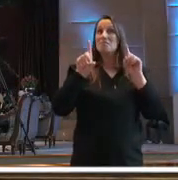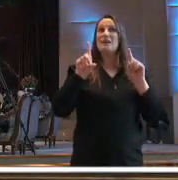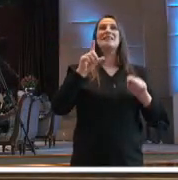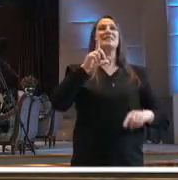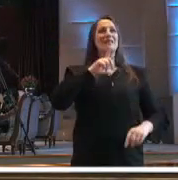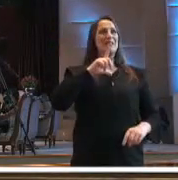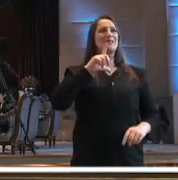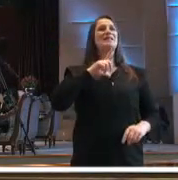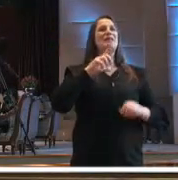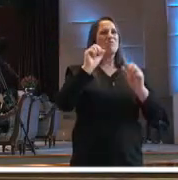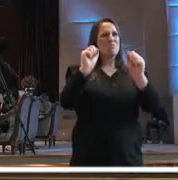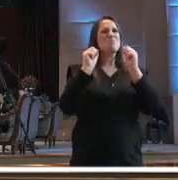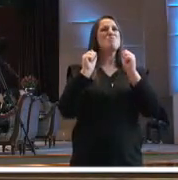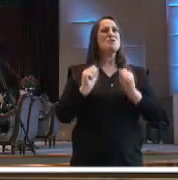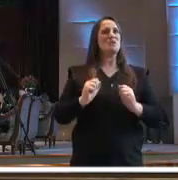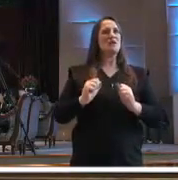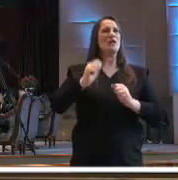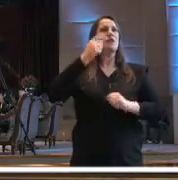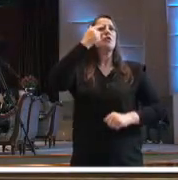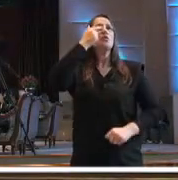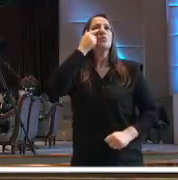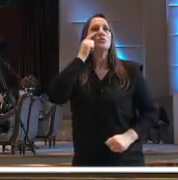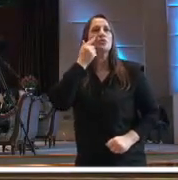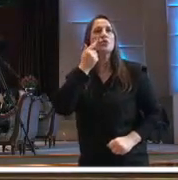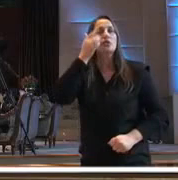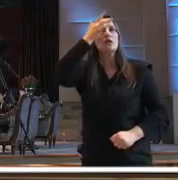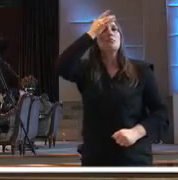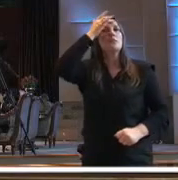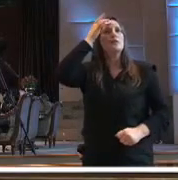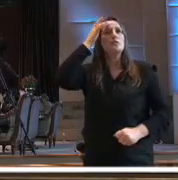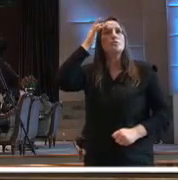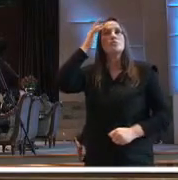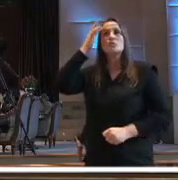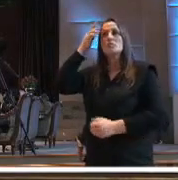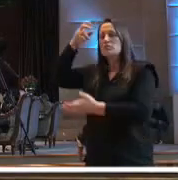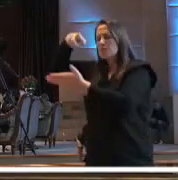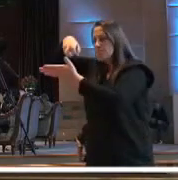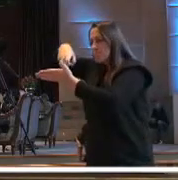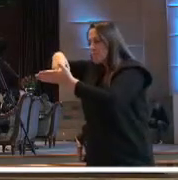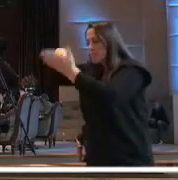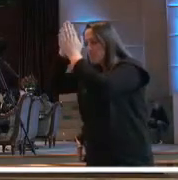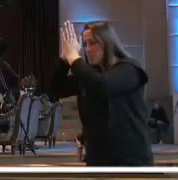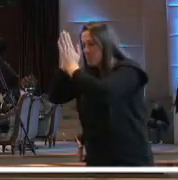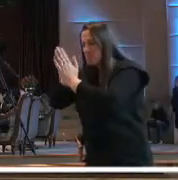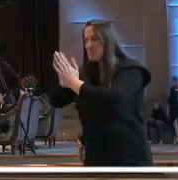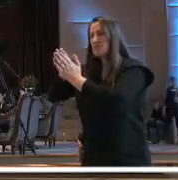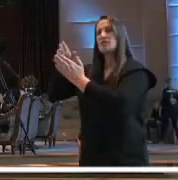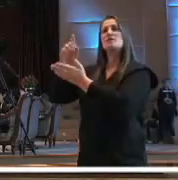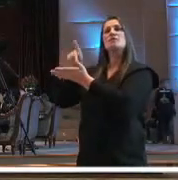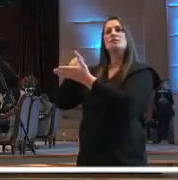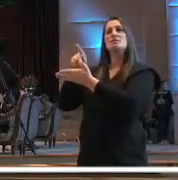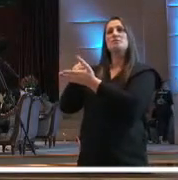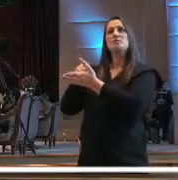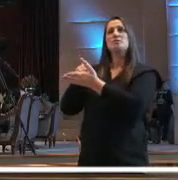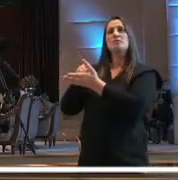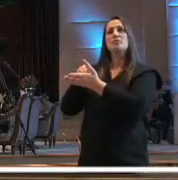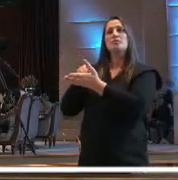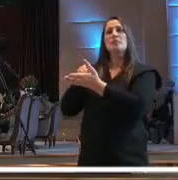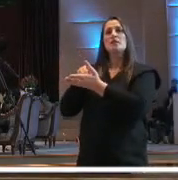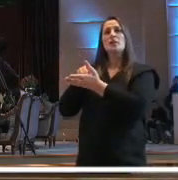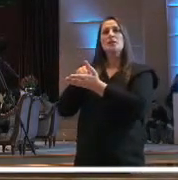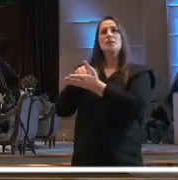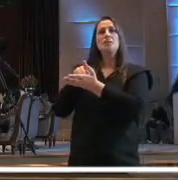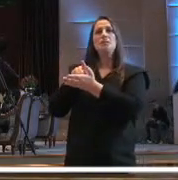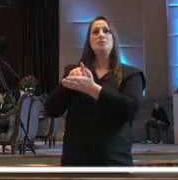Senhor. Há um outro trecho da palavra de Deus que me ensina algo tremendo sobre isso.